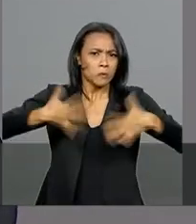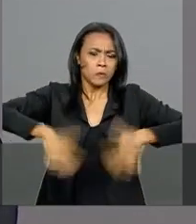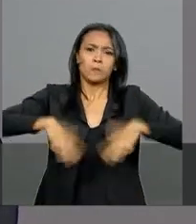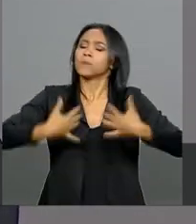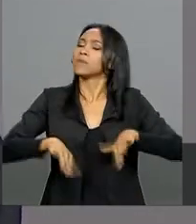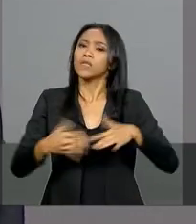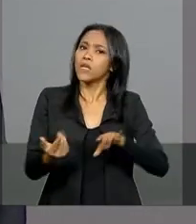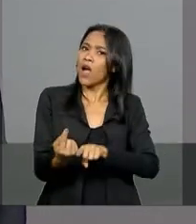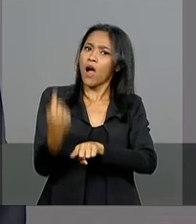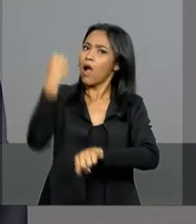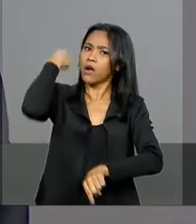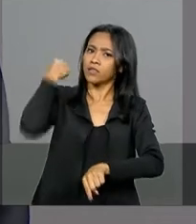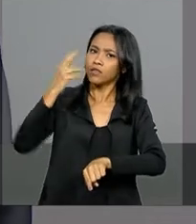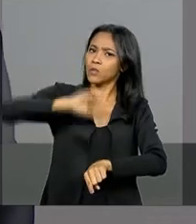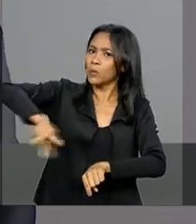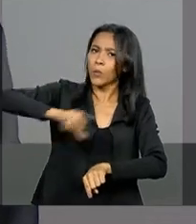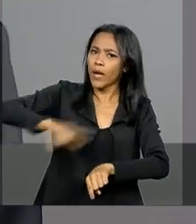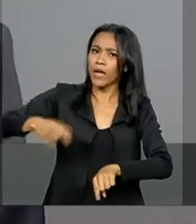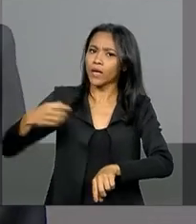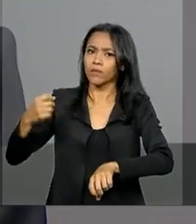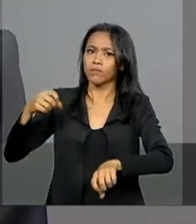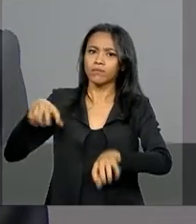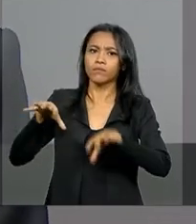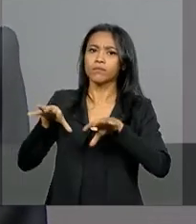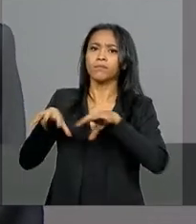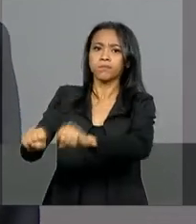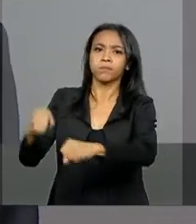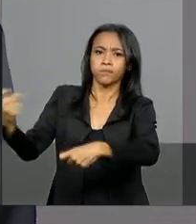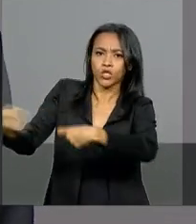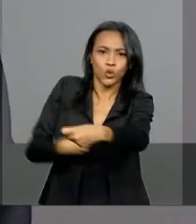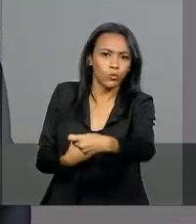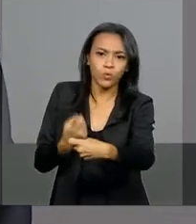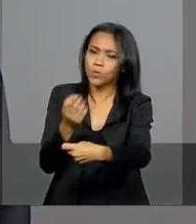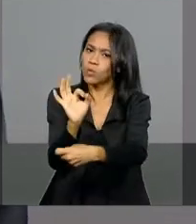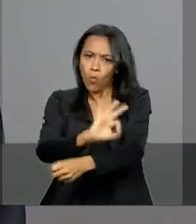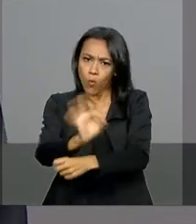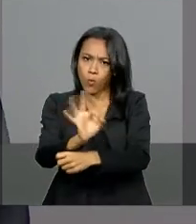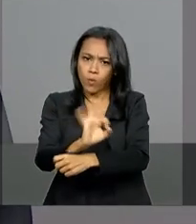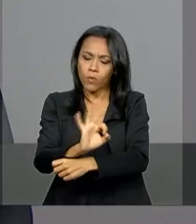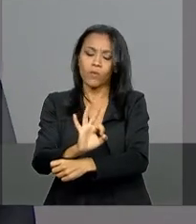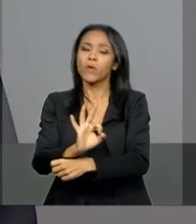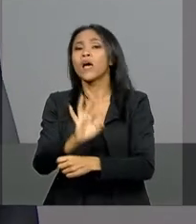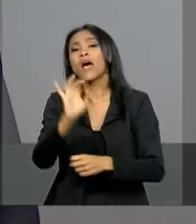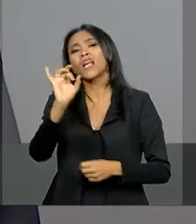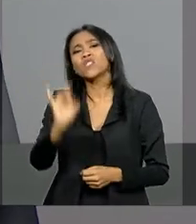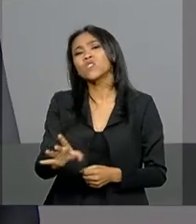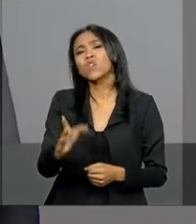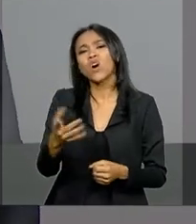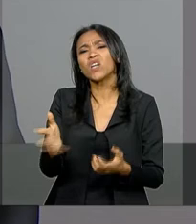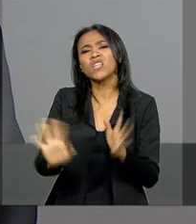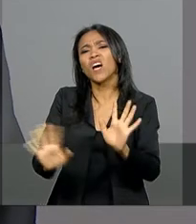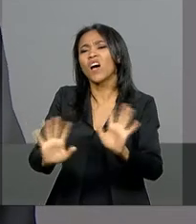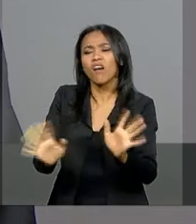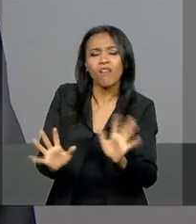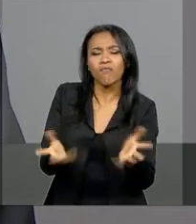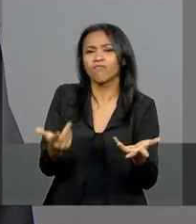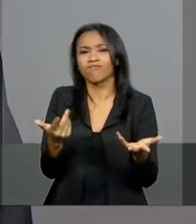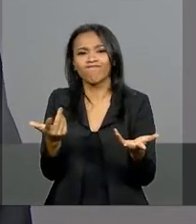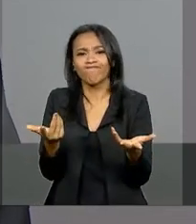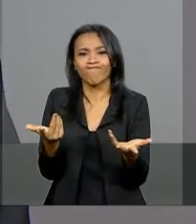qualificáveis como estupro acabavam por caracterizar como meras contravenções penais